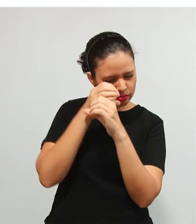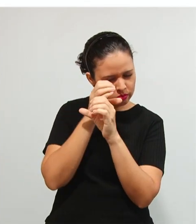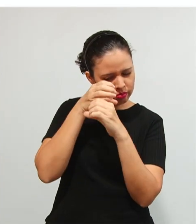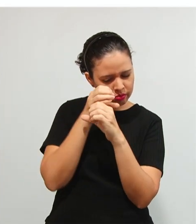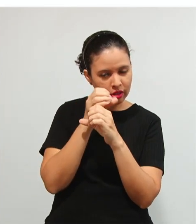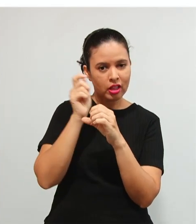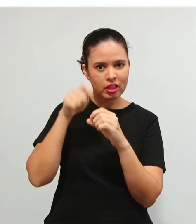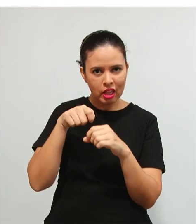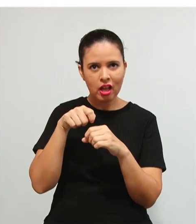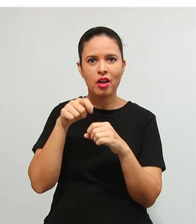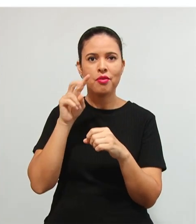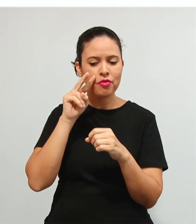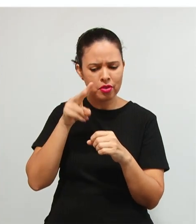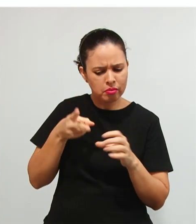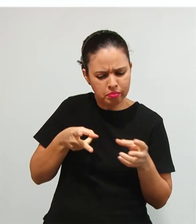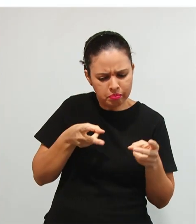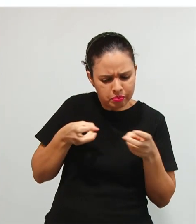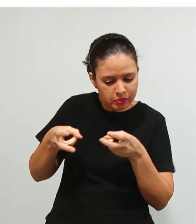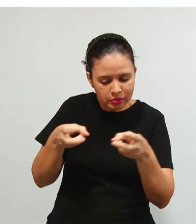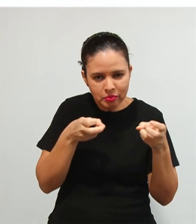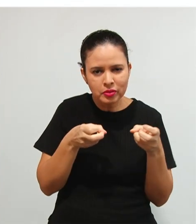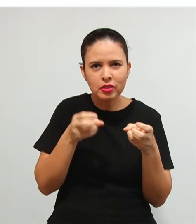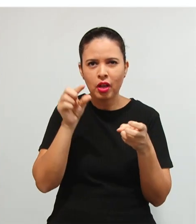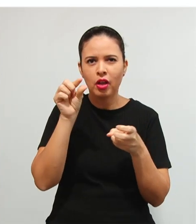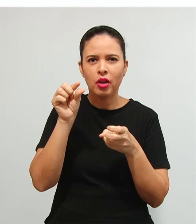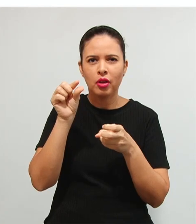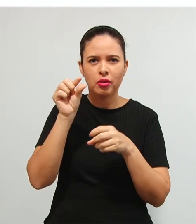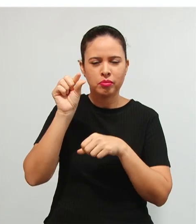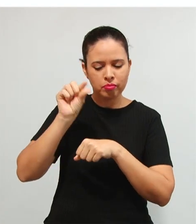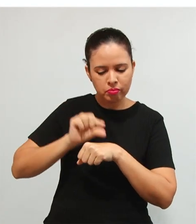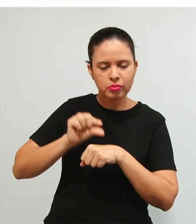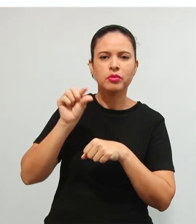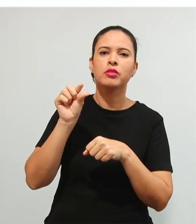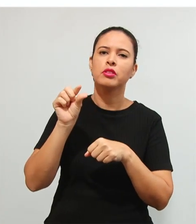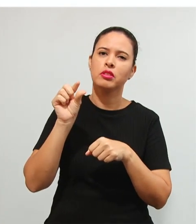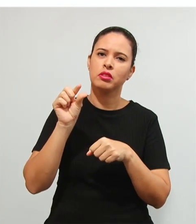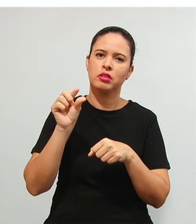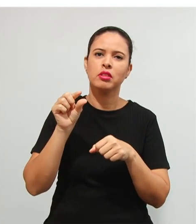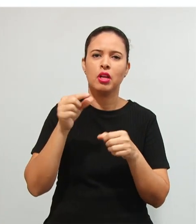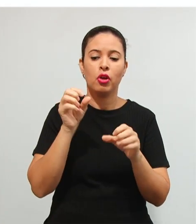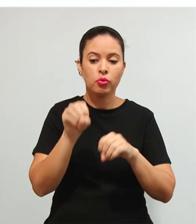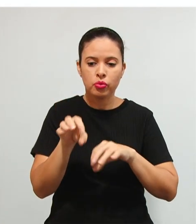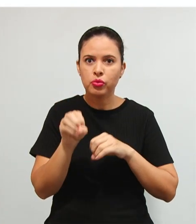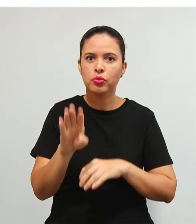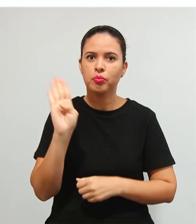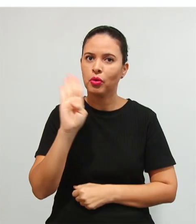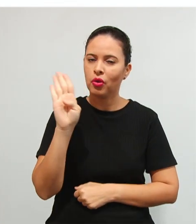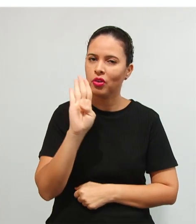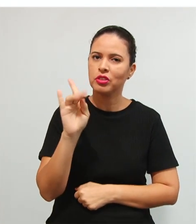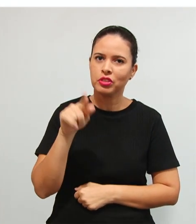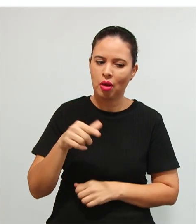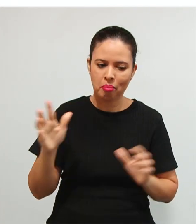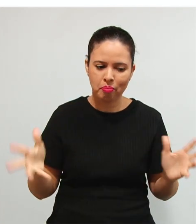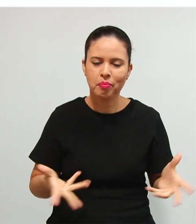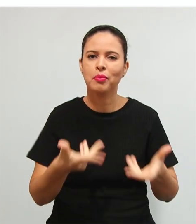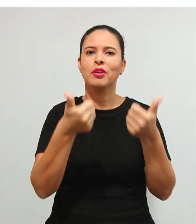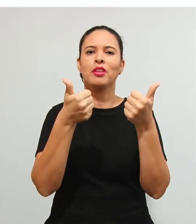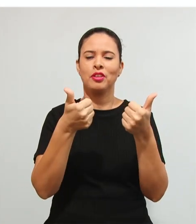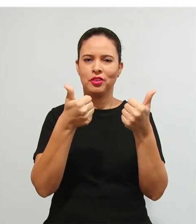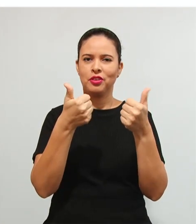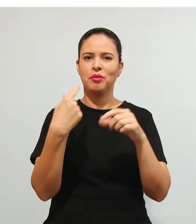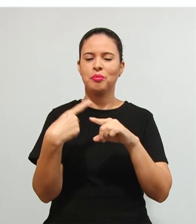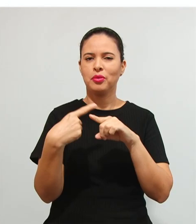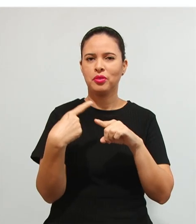ver naturalmente. Isso pode propiciar uma aula de biologia, por exemplo, mais enriquecedora, saindo do